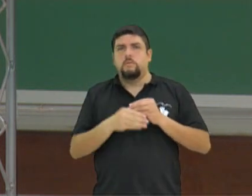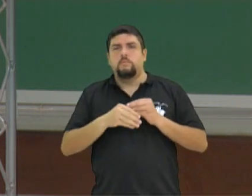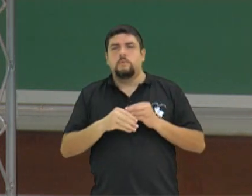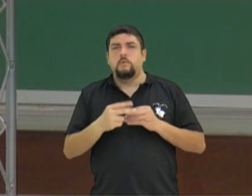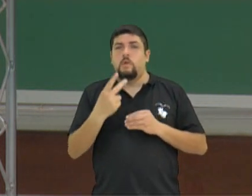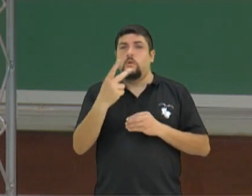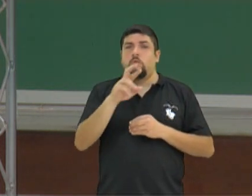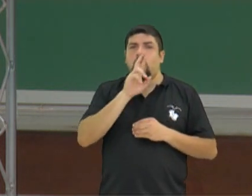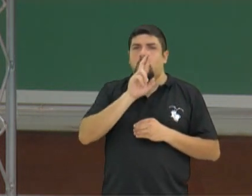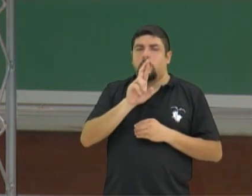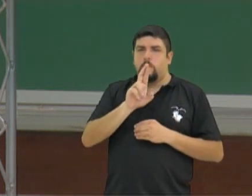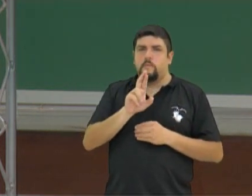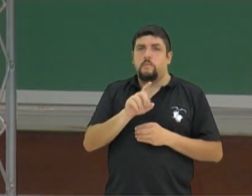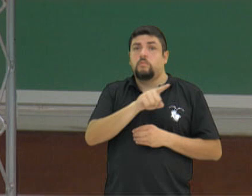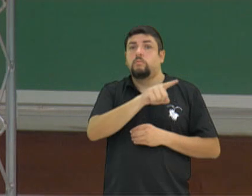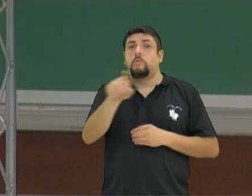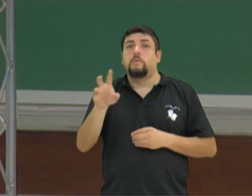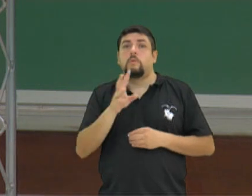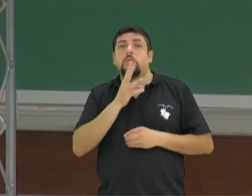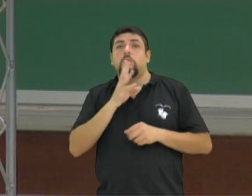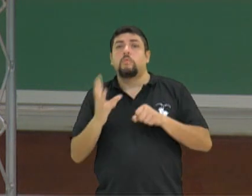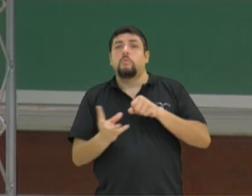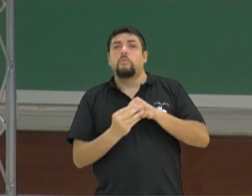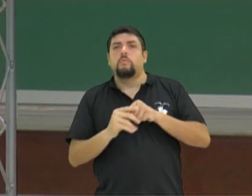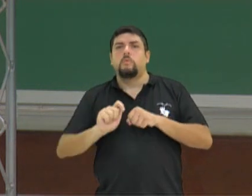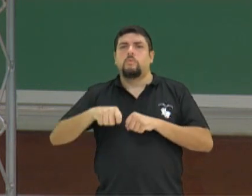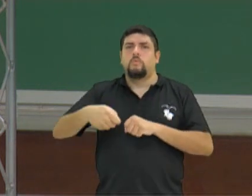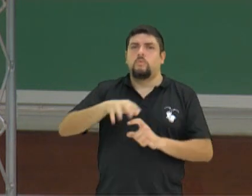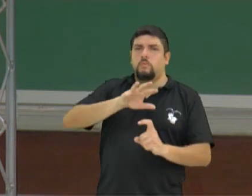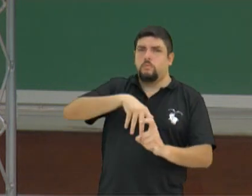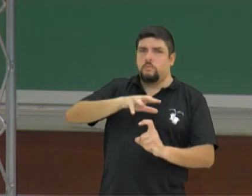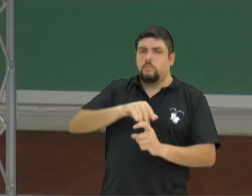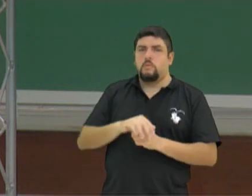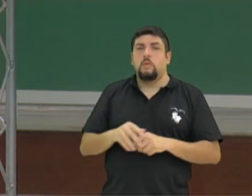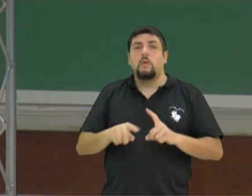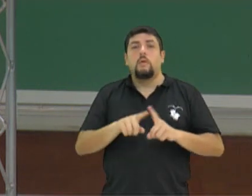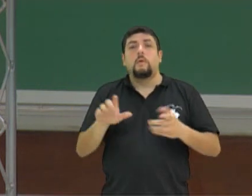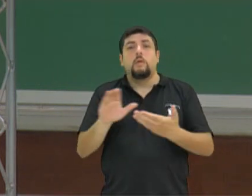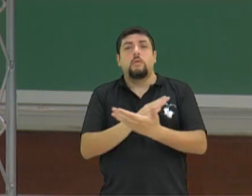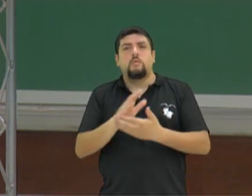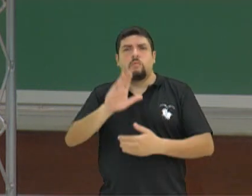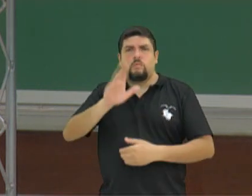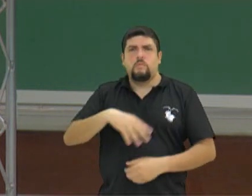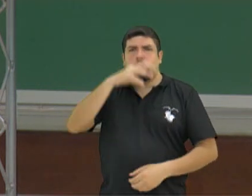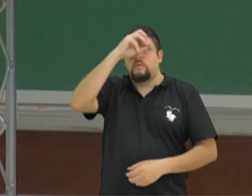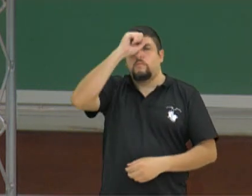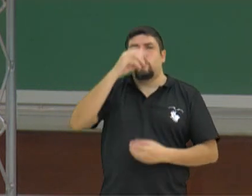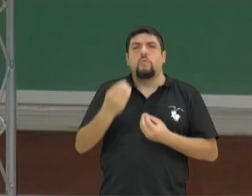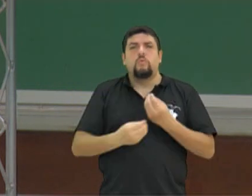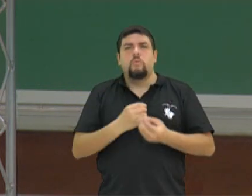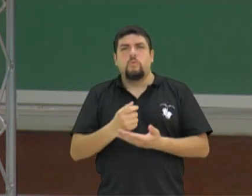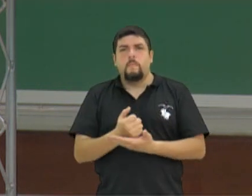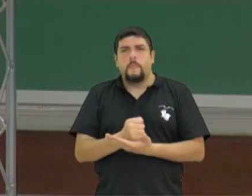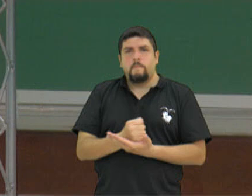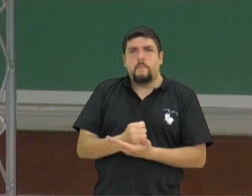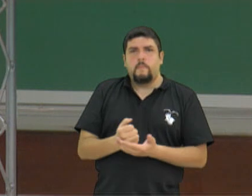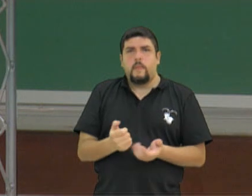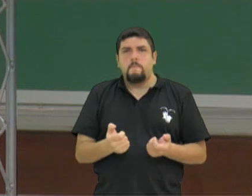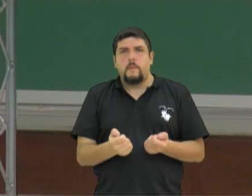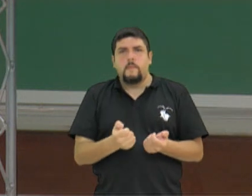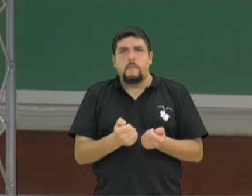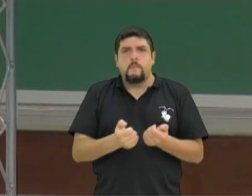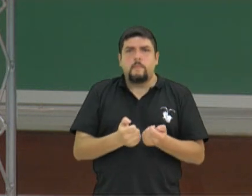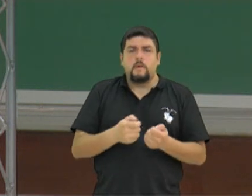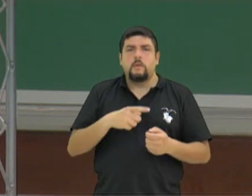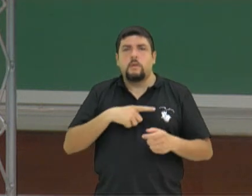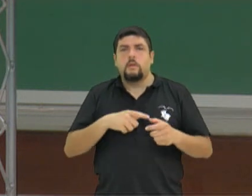a respeito de mitologia grega, né, mas alguns de vocês, às vezes, já aprenderam até em jogos digitais, né, vocês têm ali a